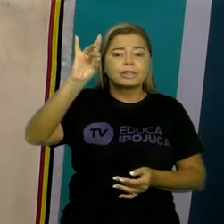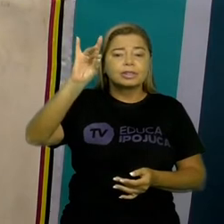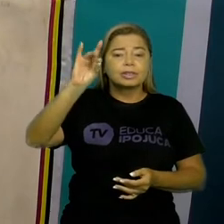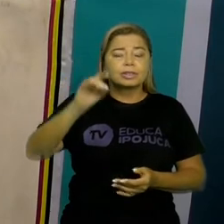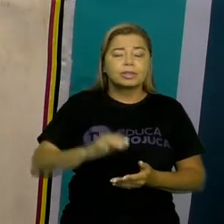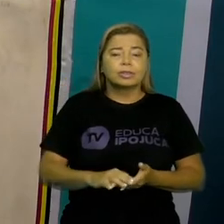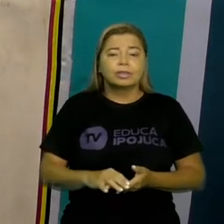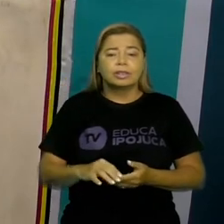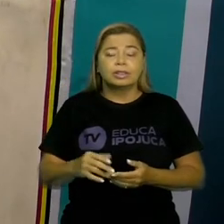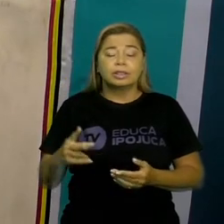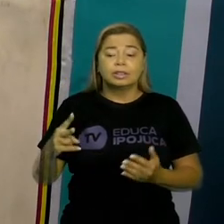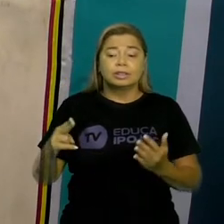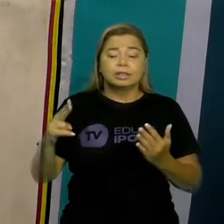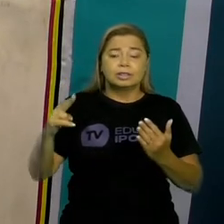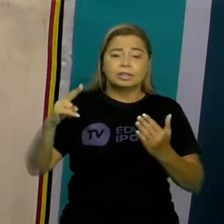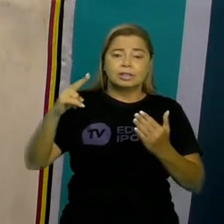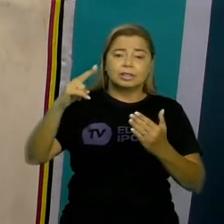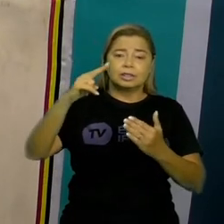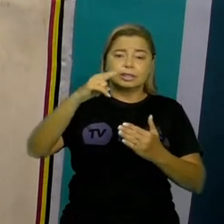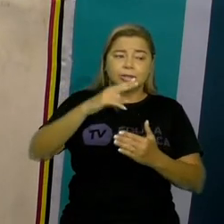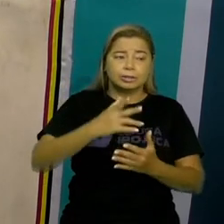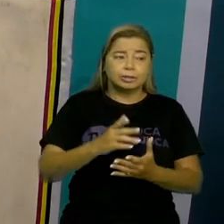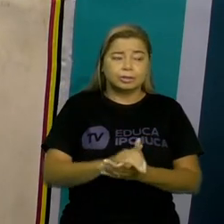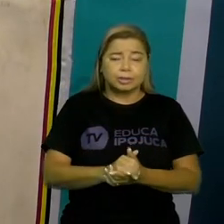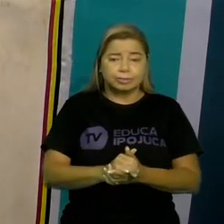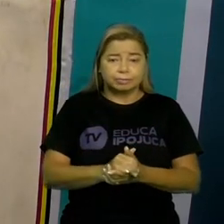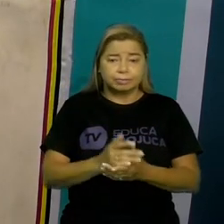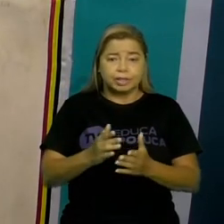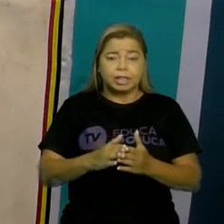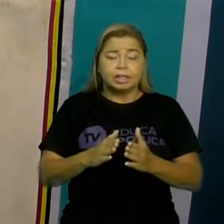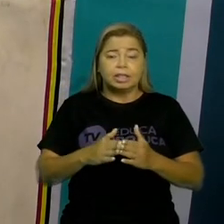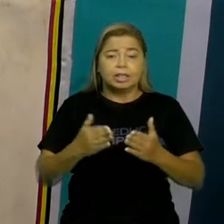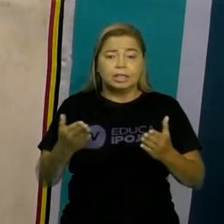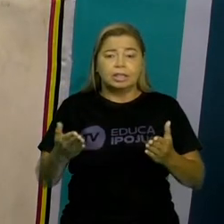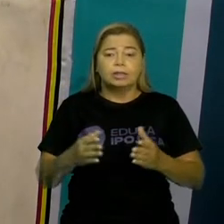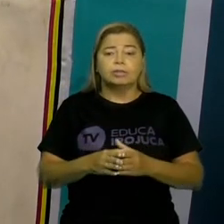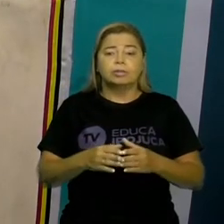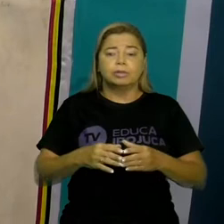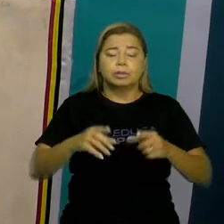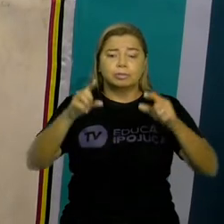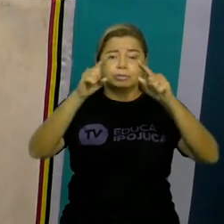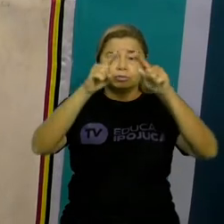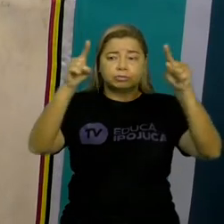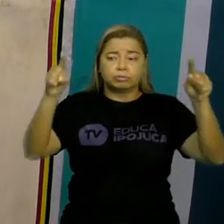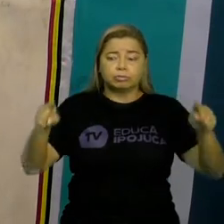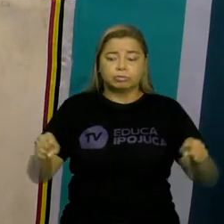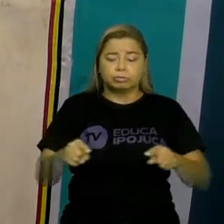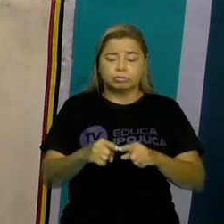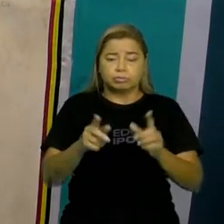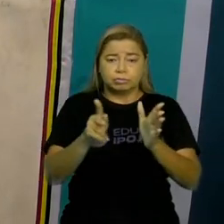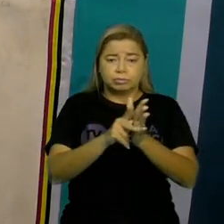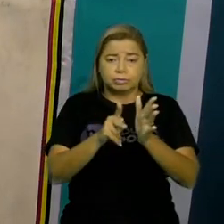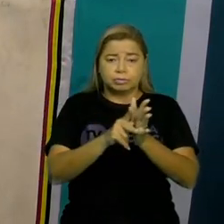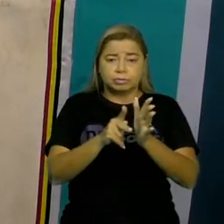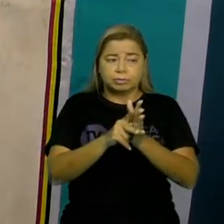de tesoura. Com o papel assim, ó, nessa forma, vocês vão